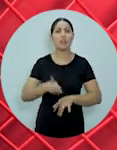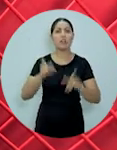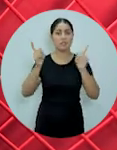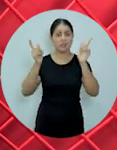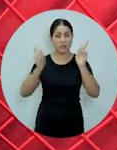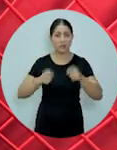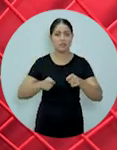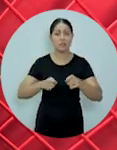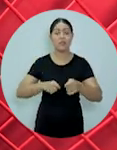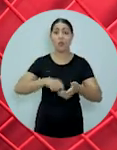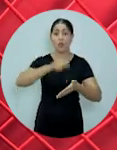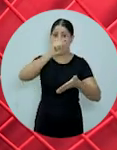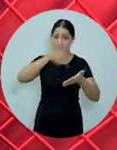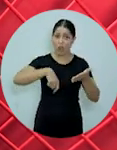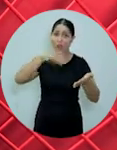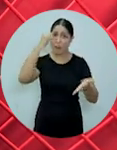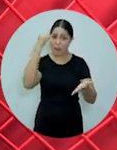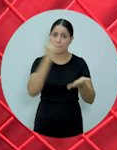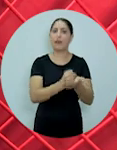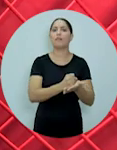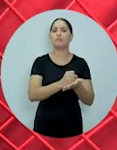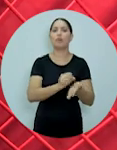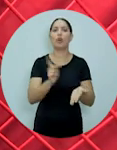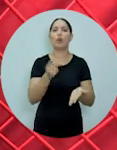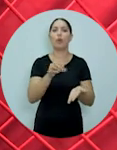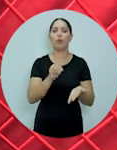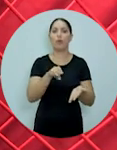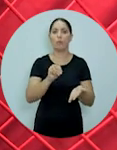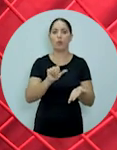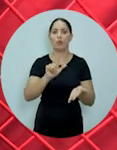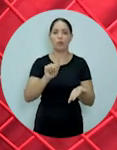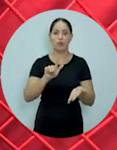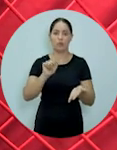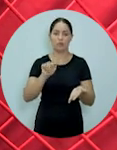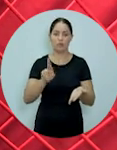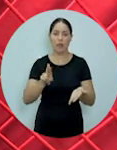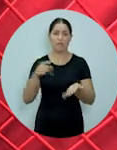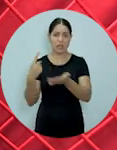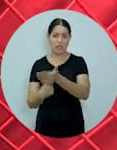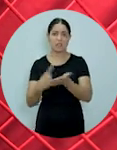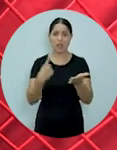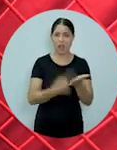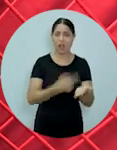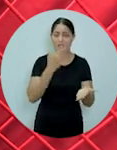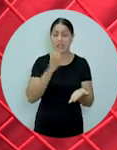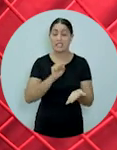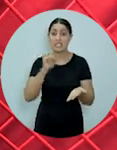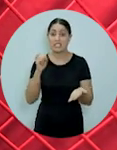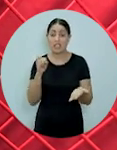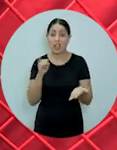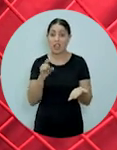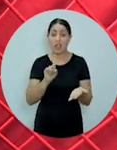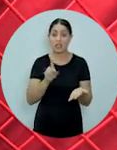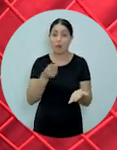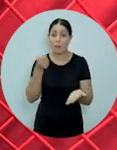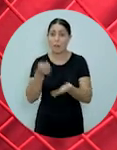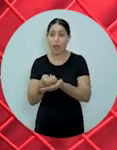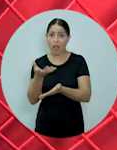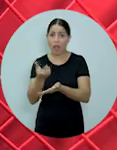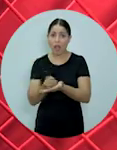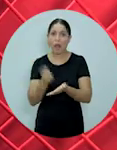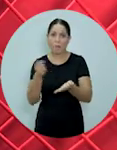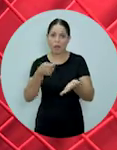recomendo que haja a homologação desse acordo de alimentos, porque se algo der errado, você